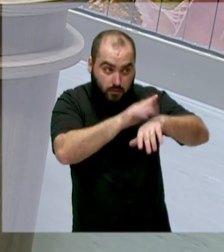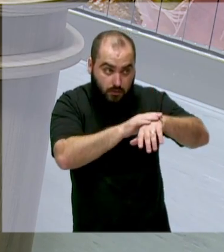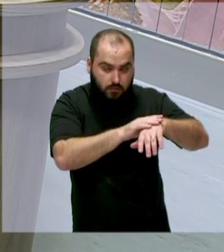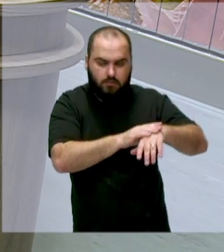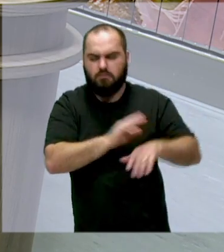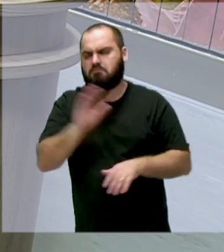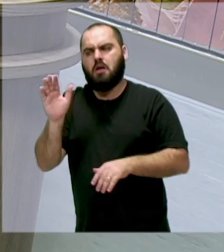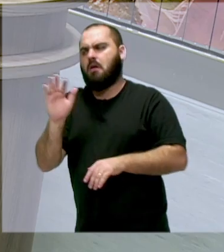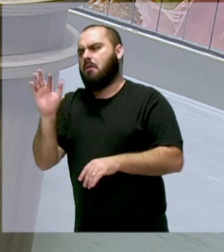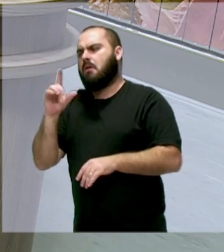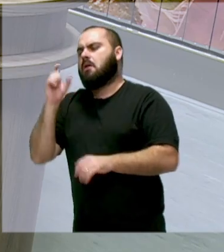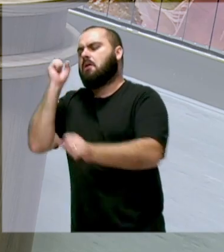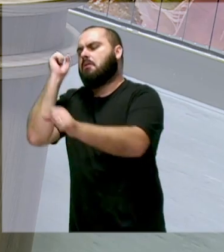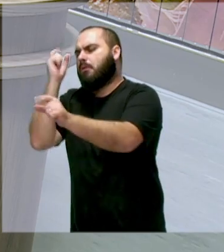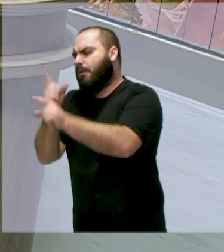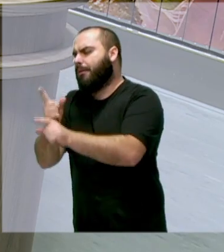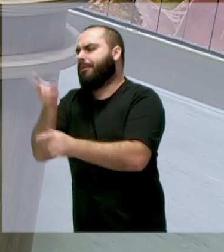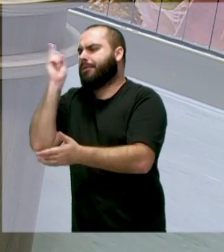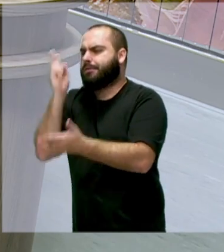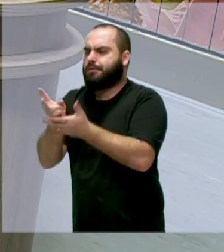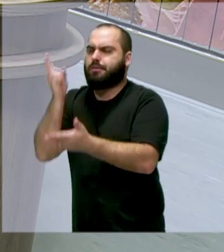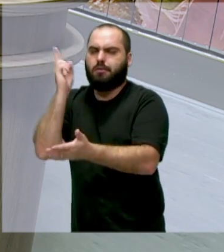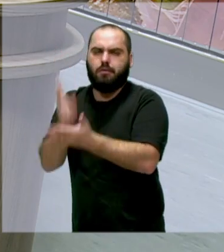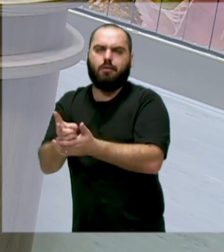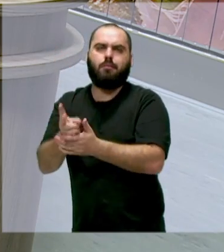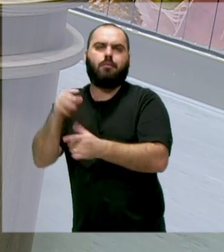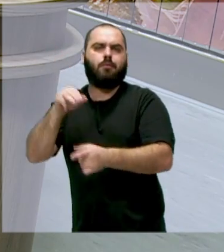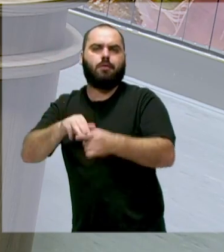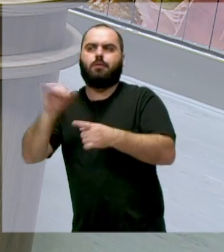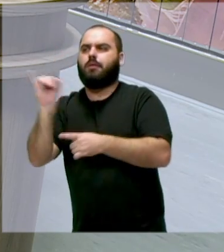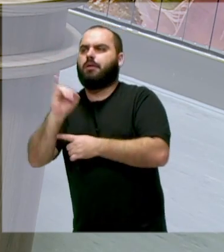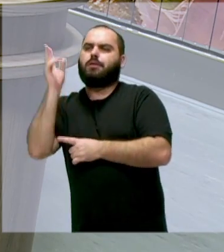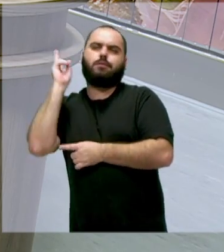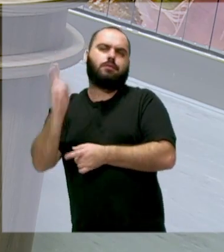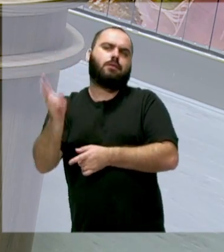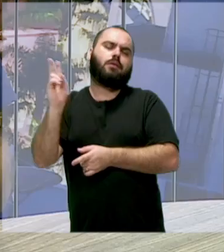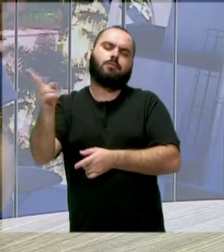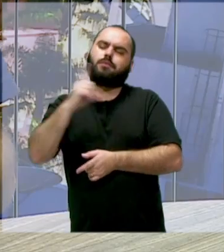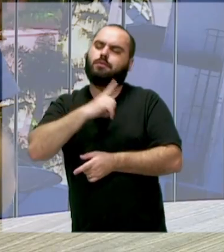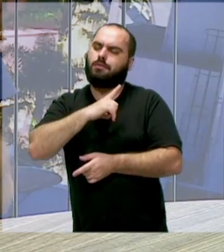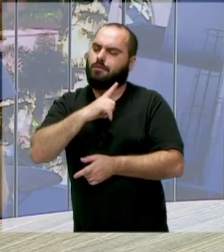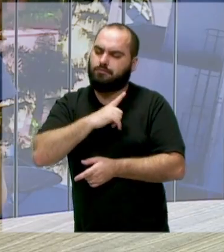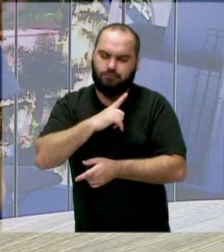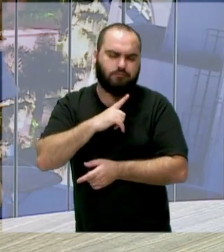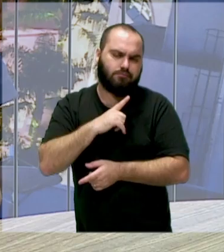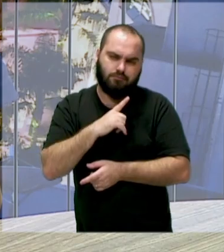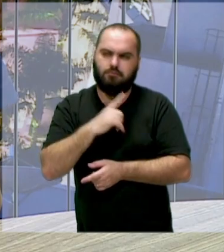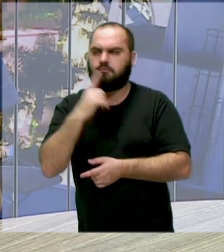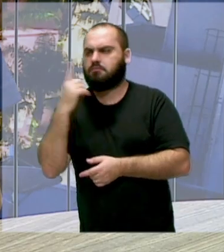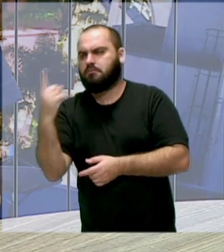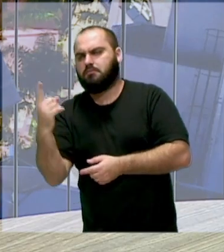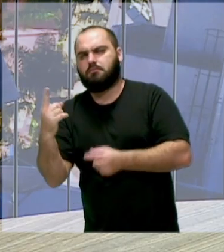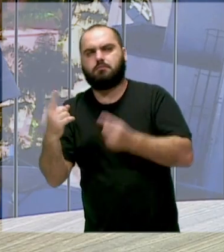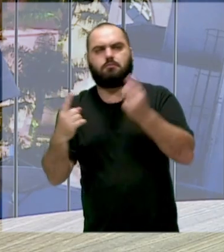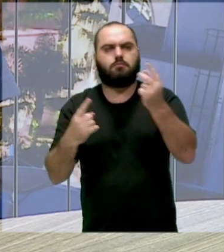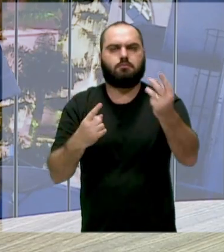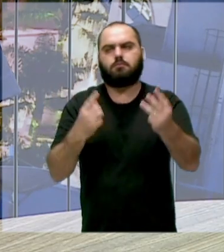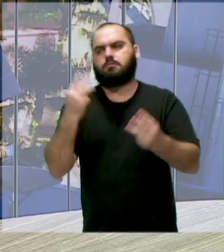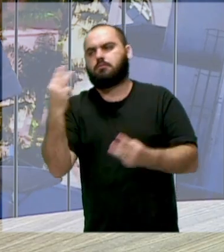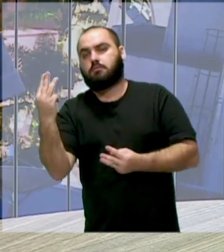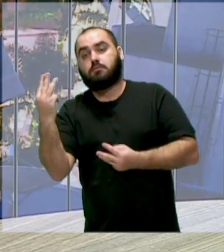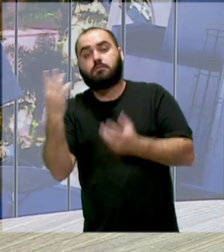a gente vai ter durante todo o ano, o município de Itajaí sempre vai ser infestado. Nós trabalhamos com a questão de diminuir essa